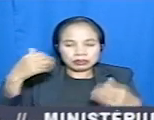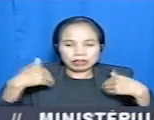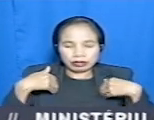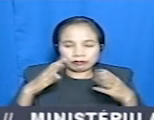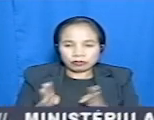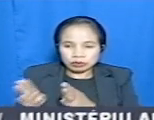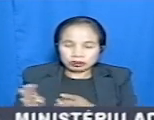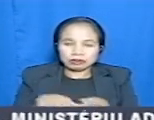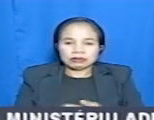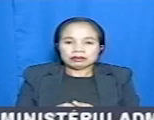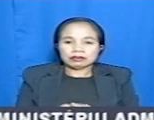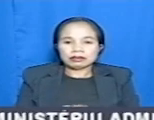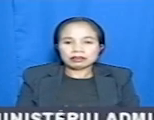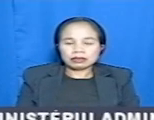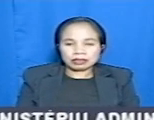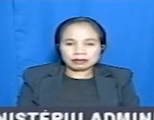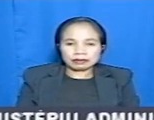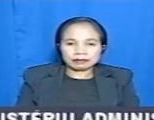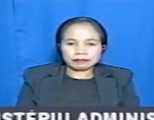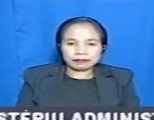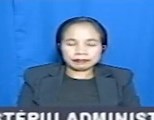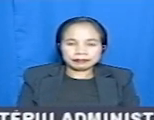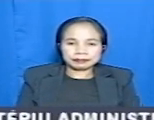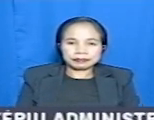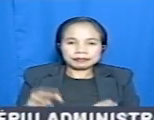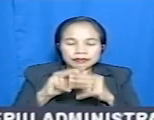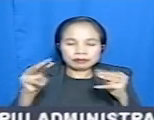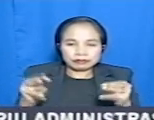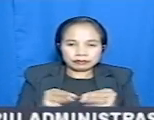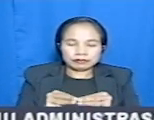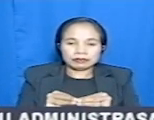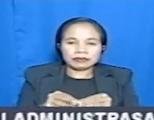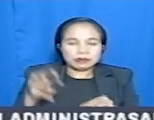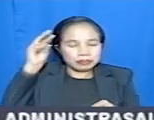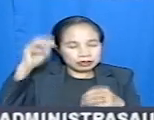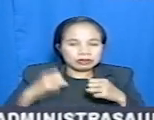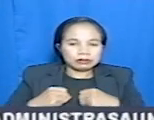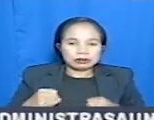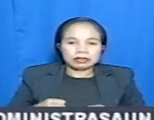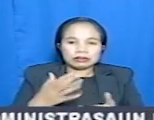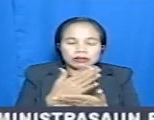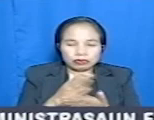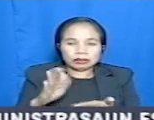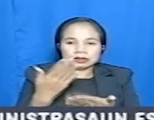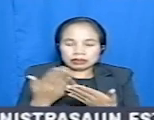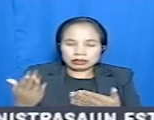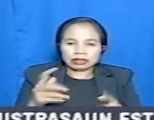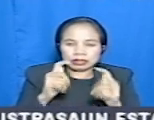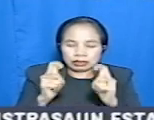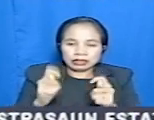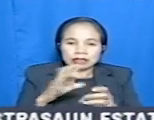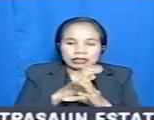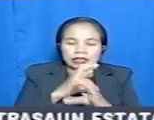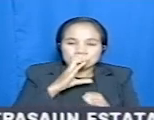negócio. Ba RTT lem sedou município Lauteng domingo Sávio Teten. Ministério Saúde se sosa máquina teste swab no